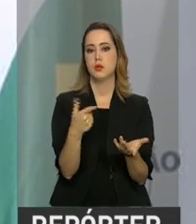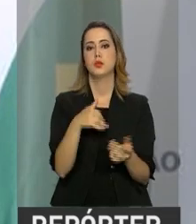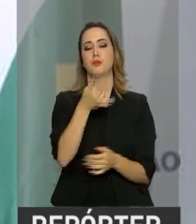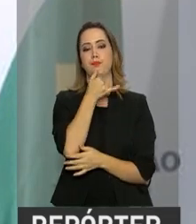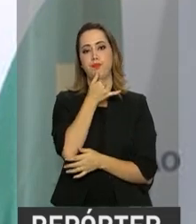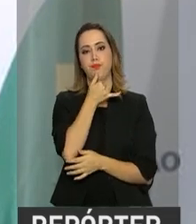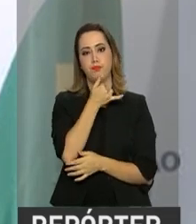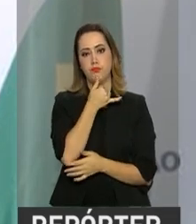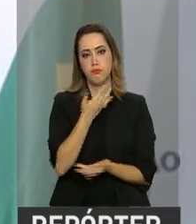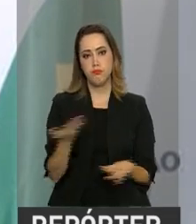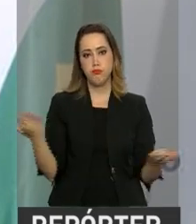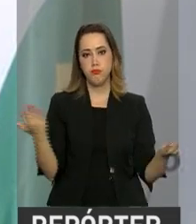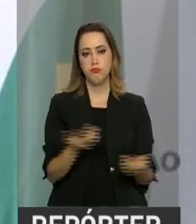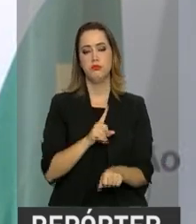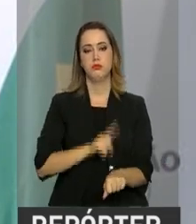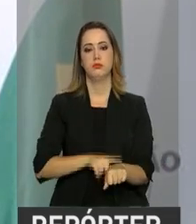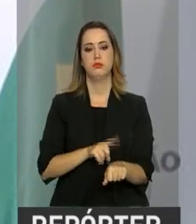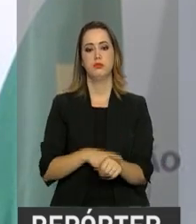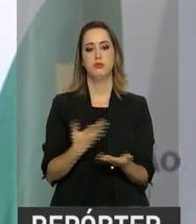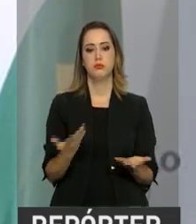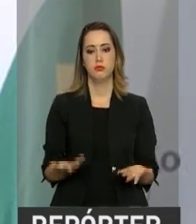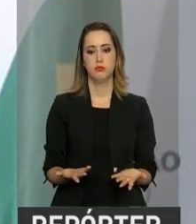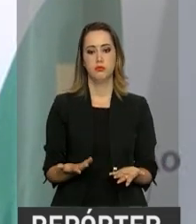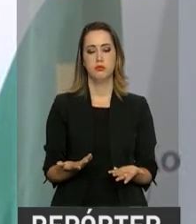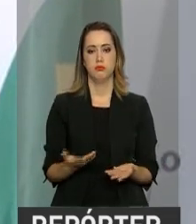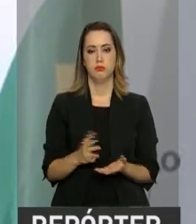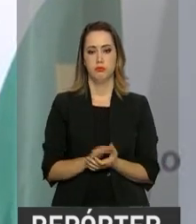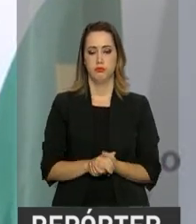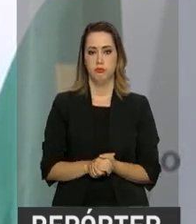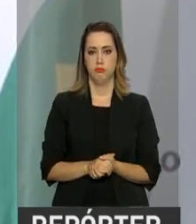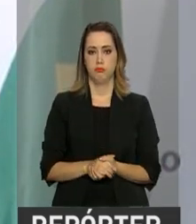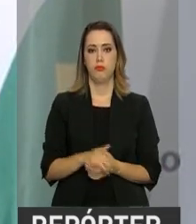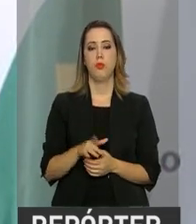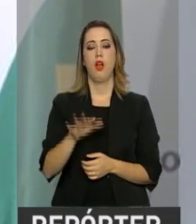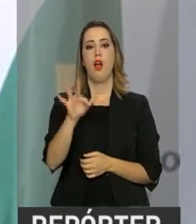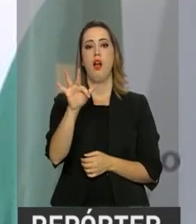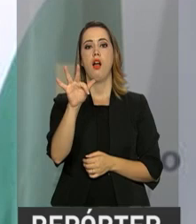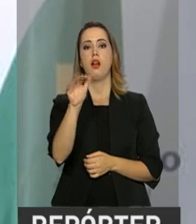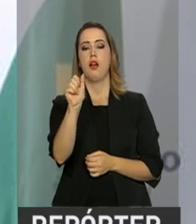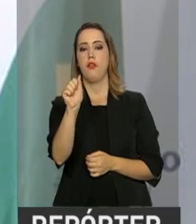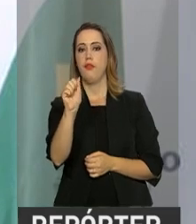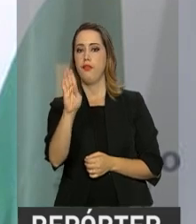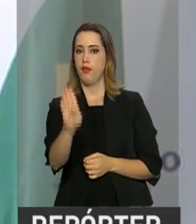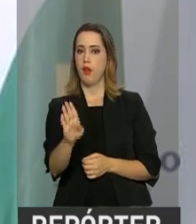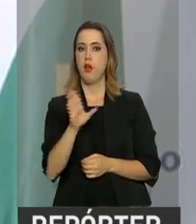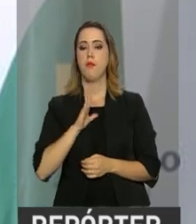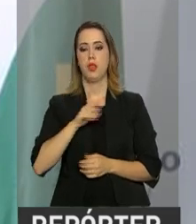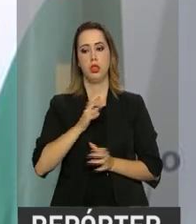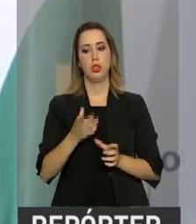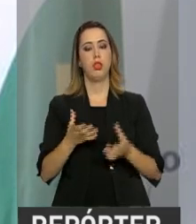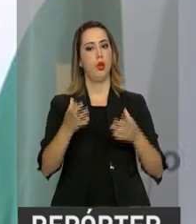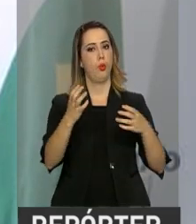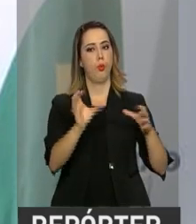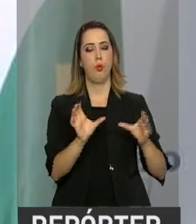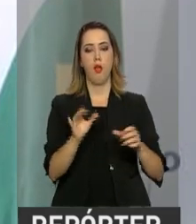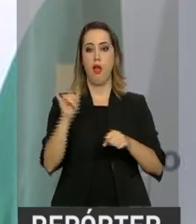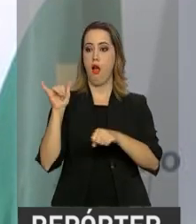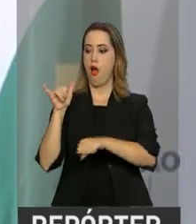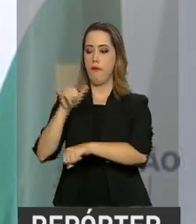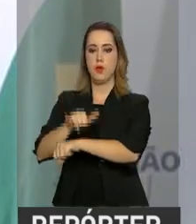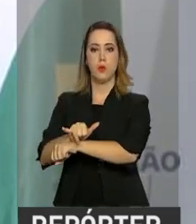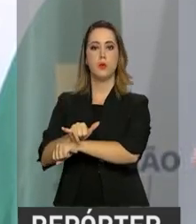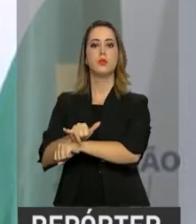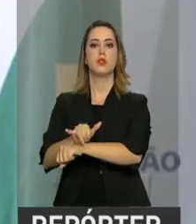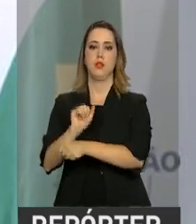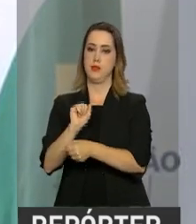enlutaram nesse momento. A aeronáutica colocou à disposição aviões para levar